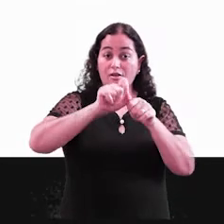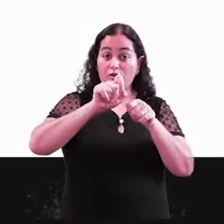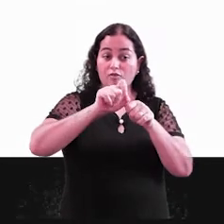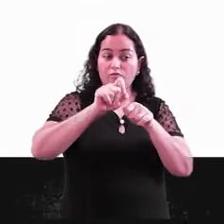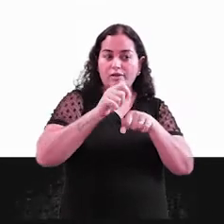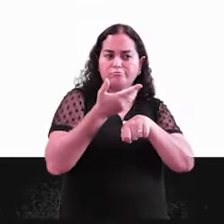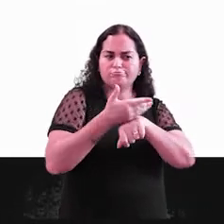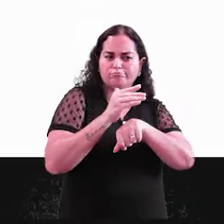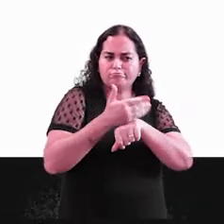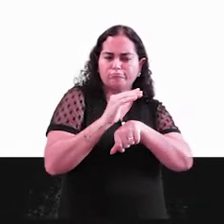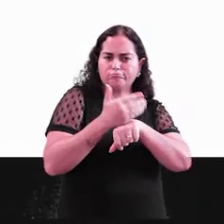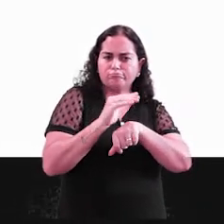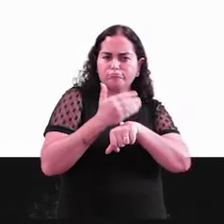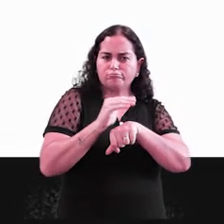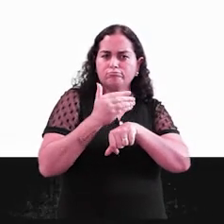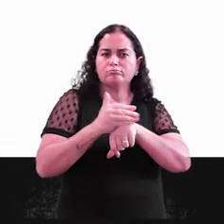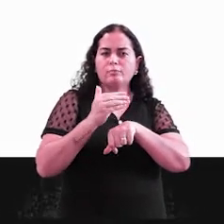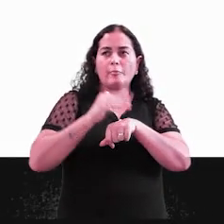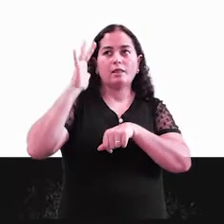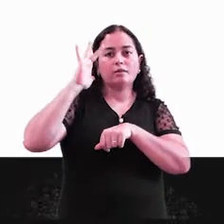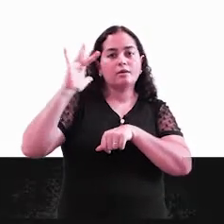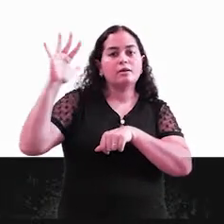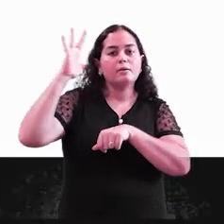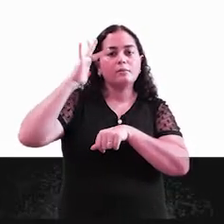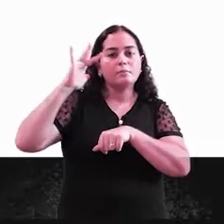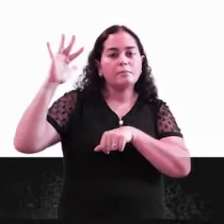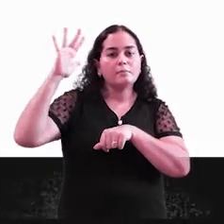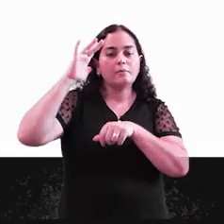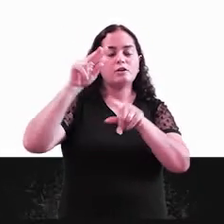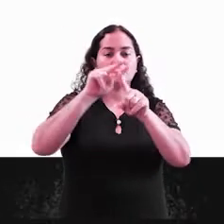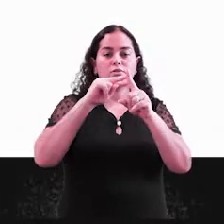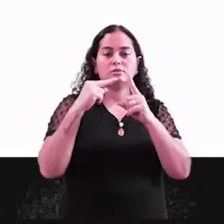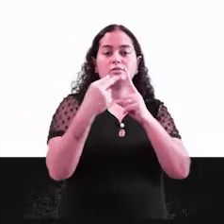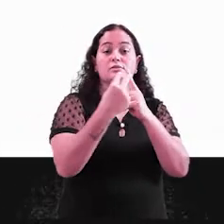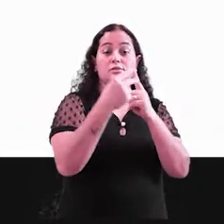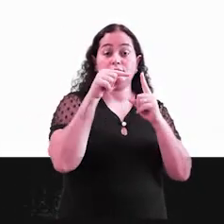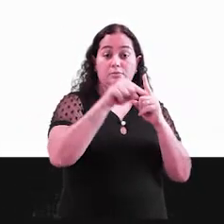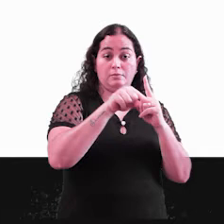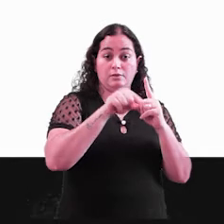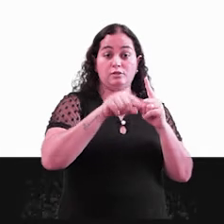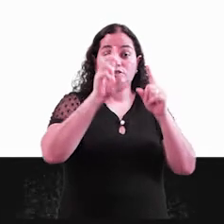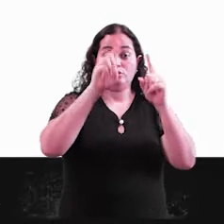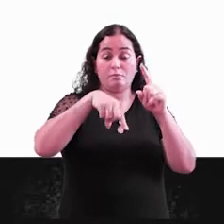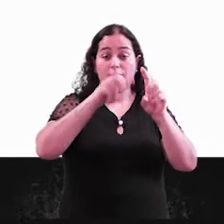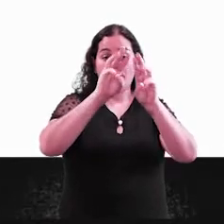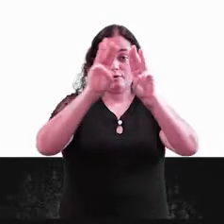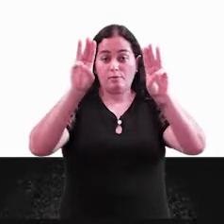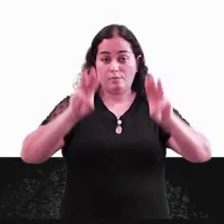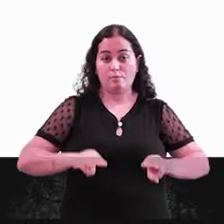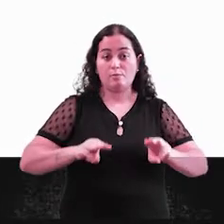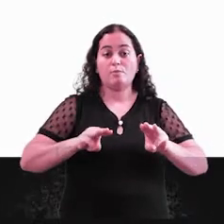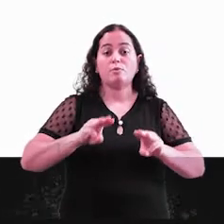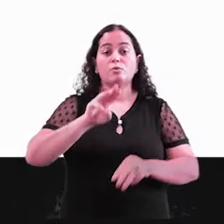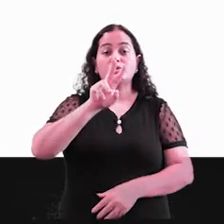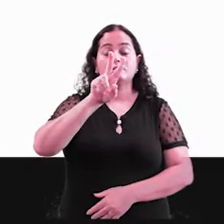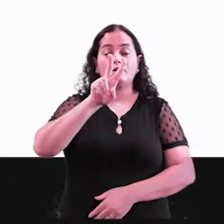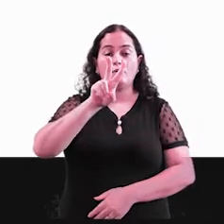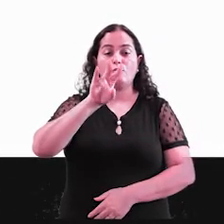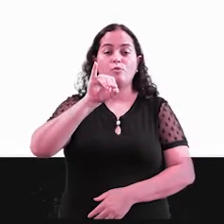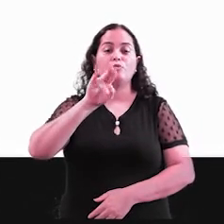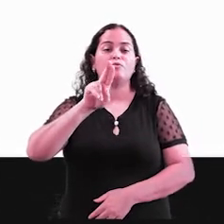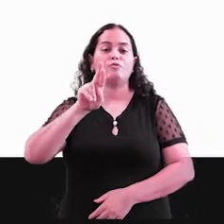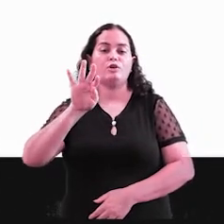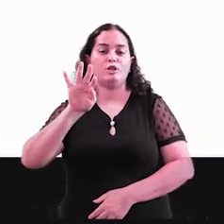faça um exercício de imaginar essa perspectiva para os museus virtuais, diante